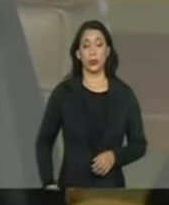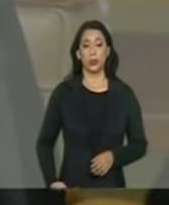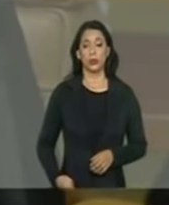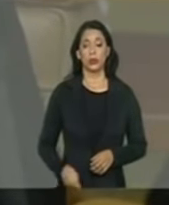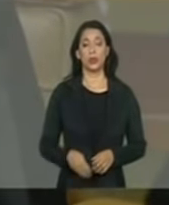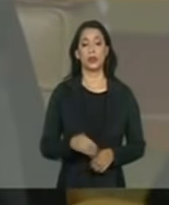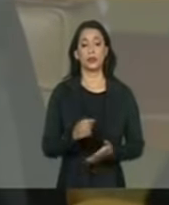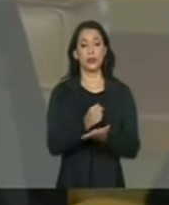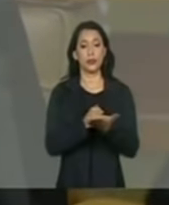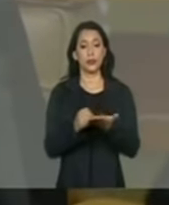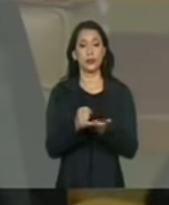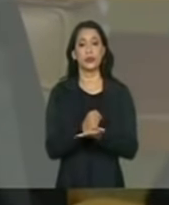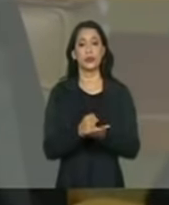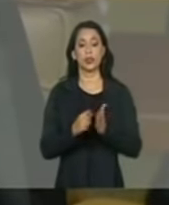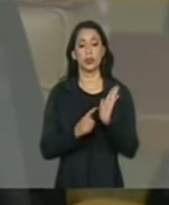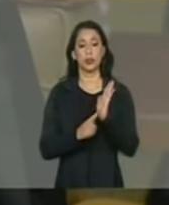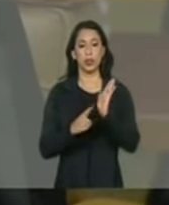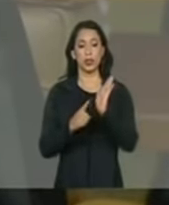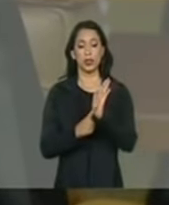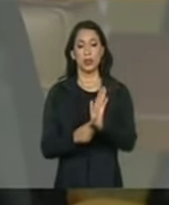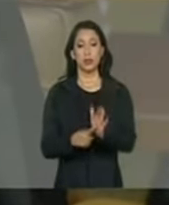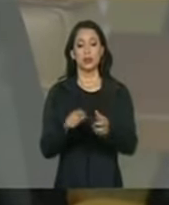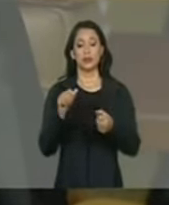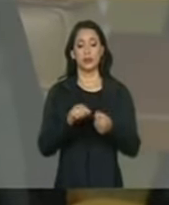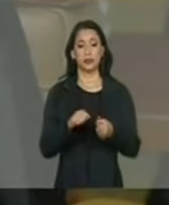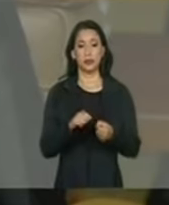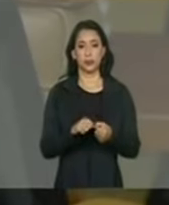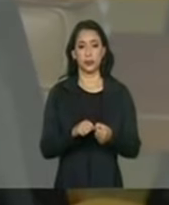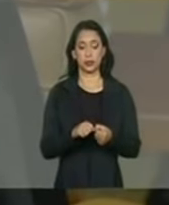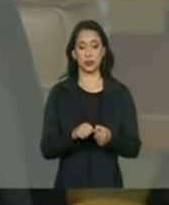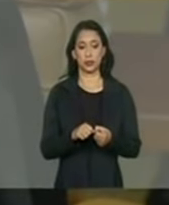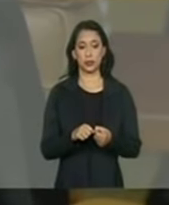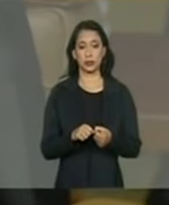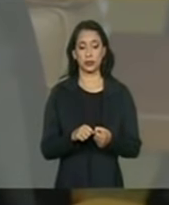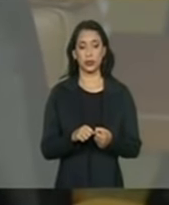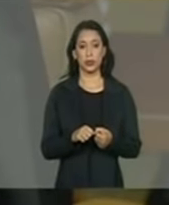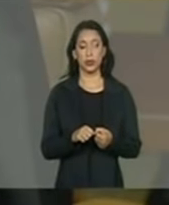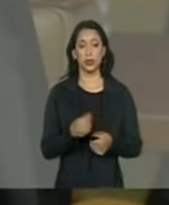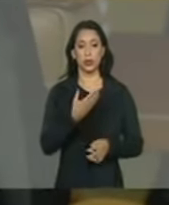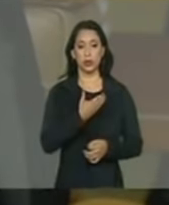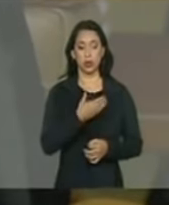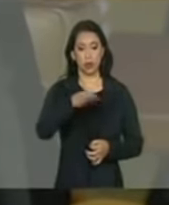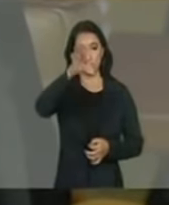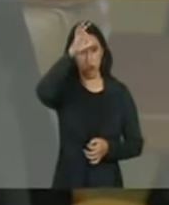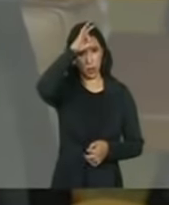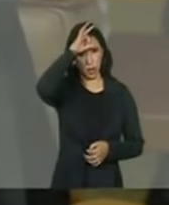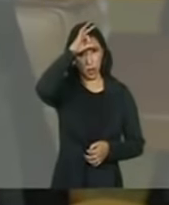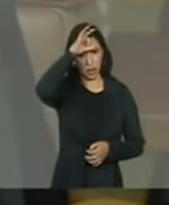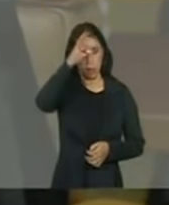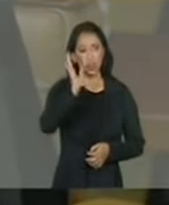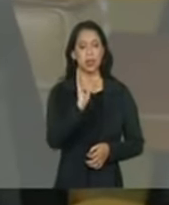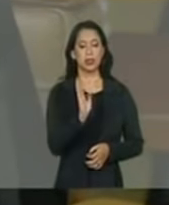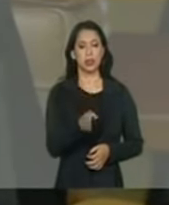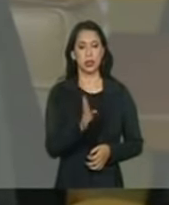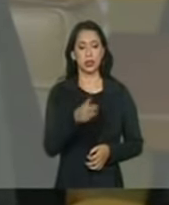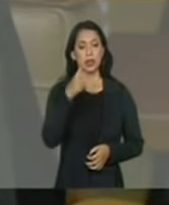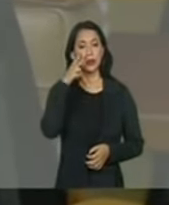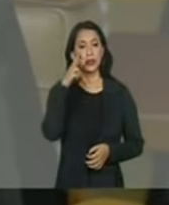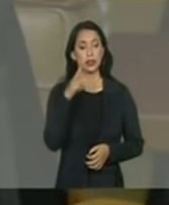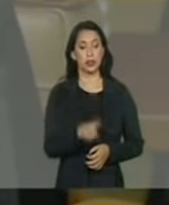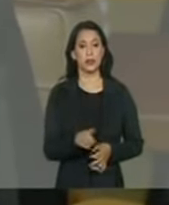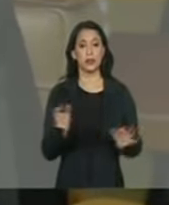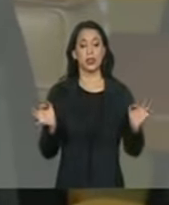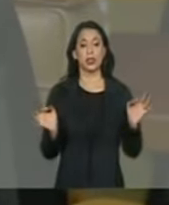fundamental especialmente contemplado na pessoa da república o estado de inocência que sempre se presume sessa